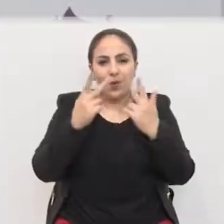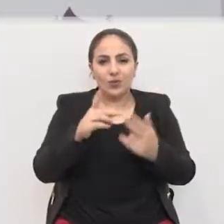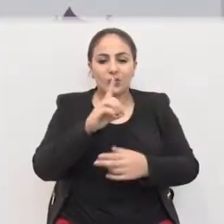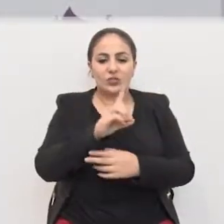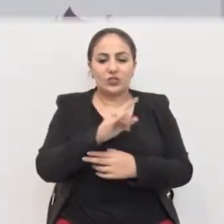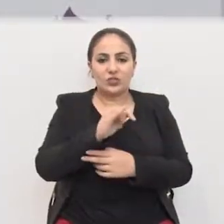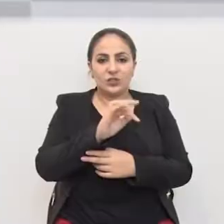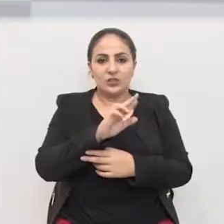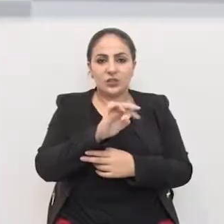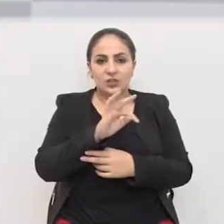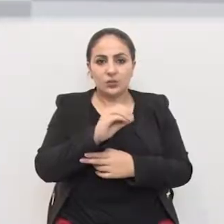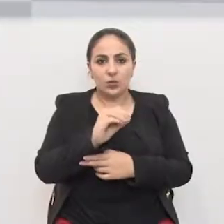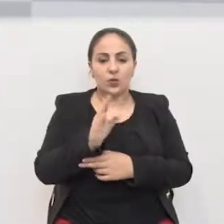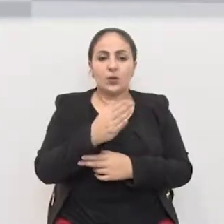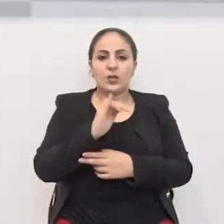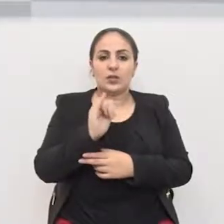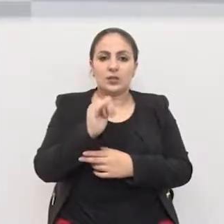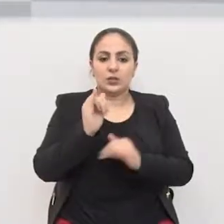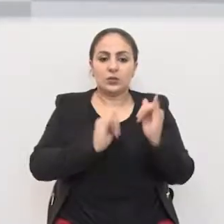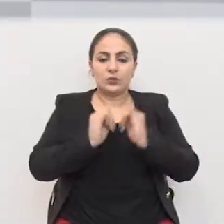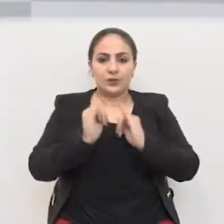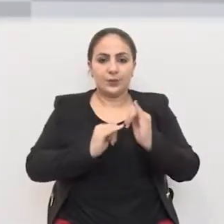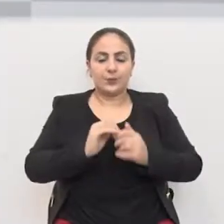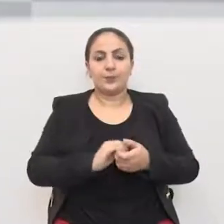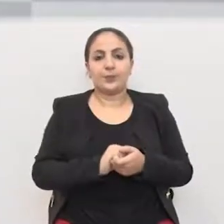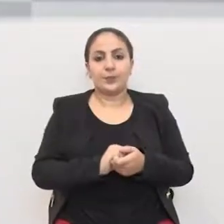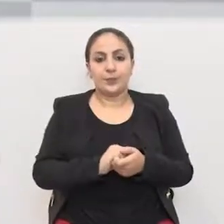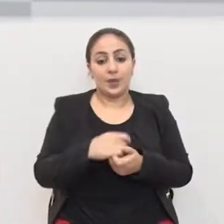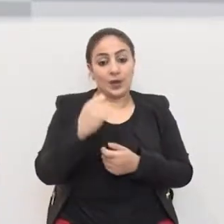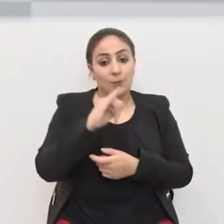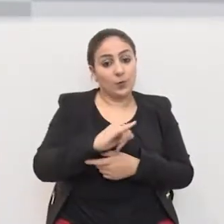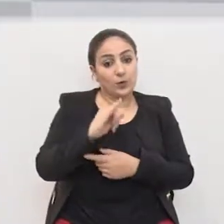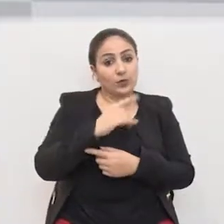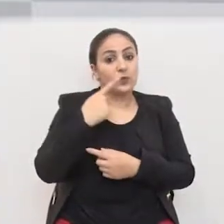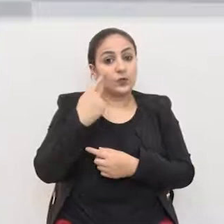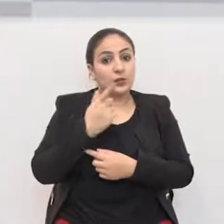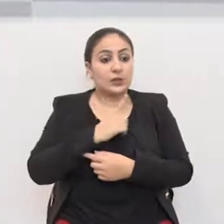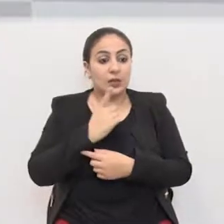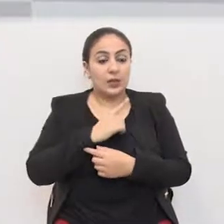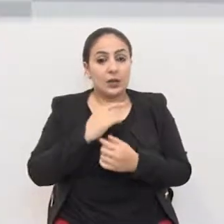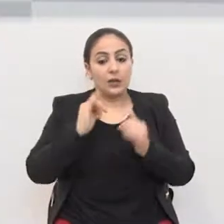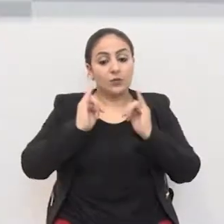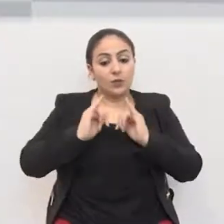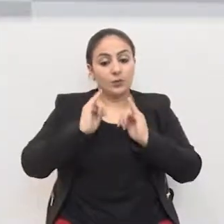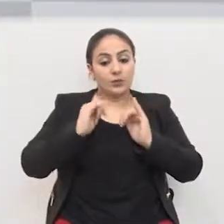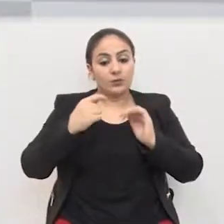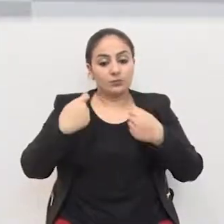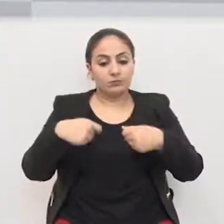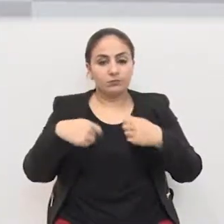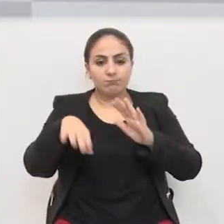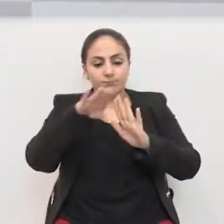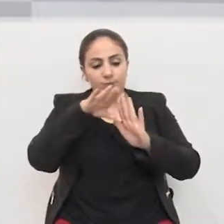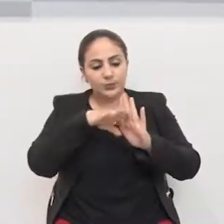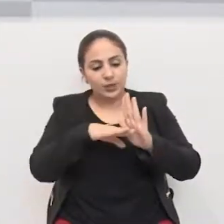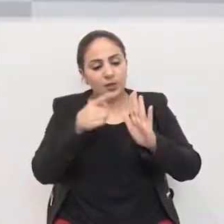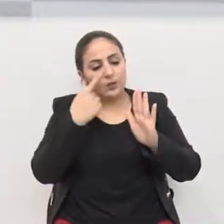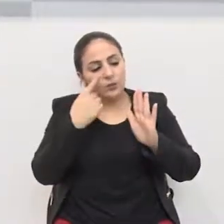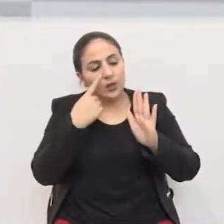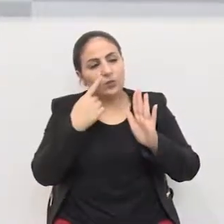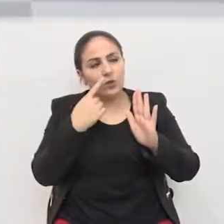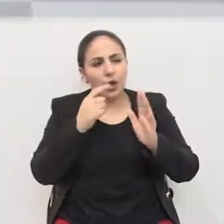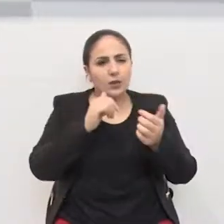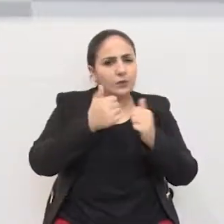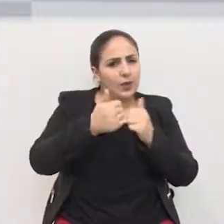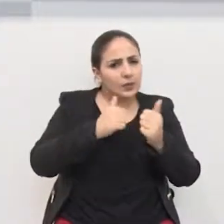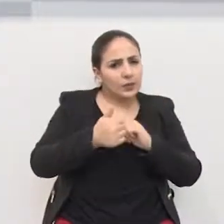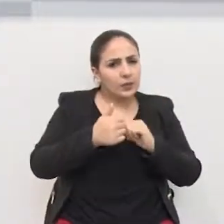a planta naquele local. O importante é que o vereador tenha as informações necessárias e que possa efetuar o seu